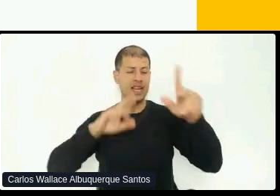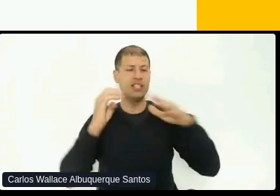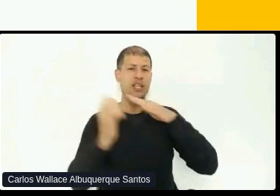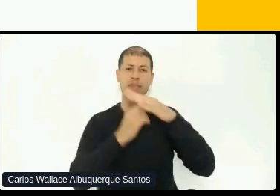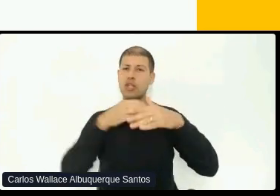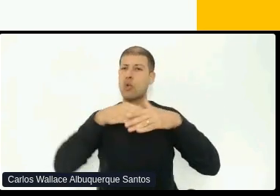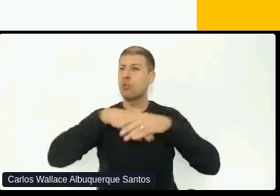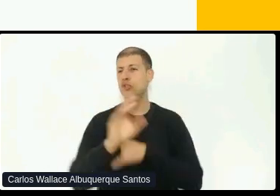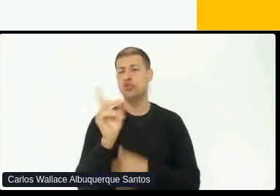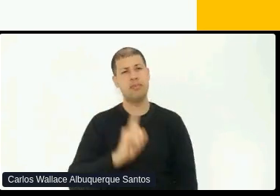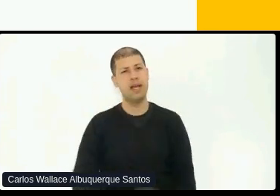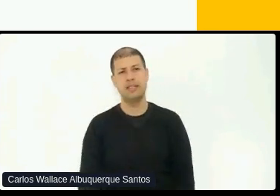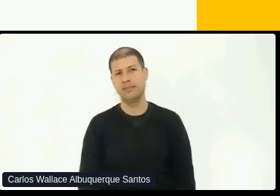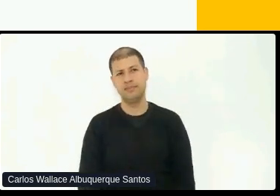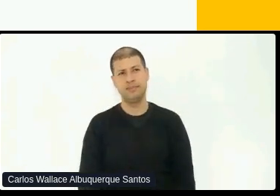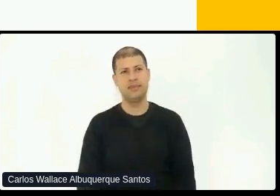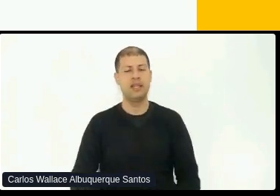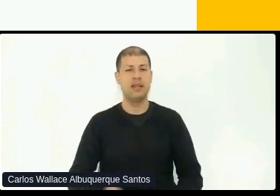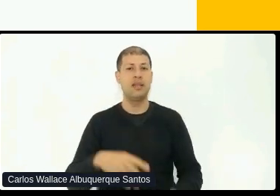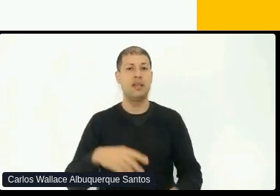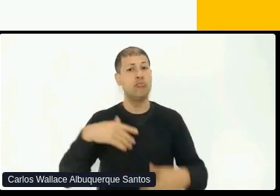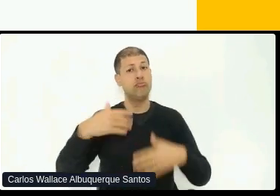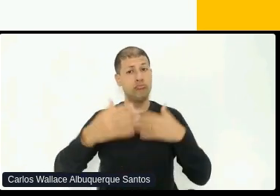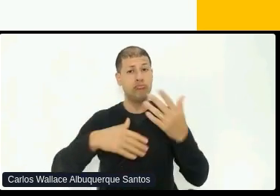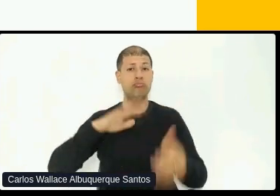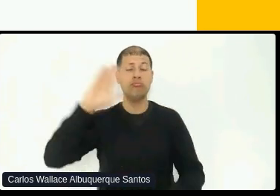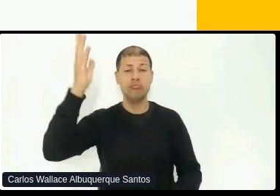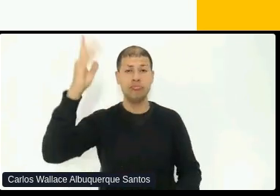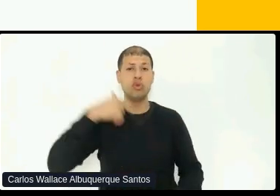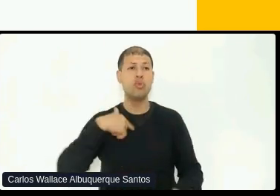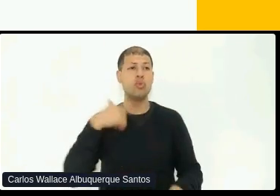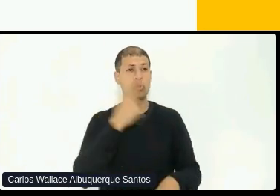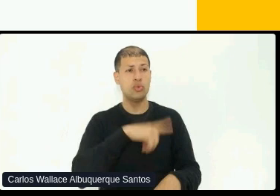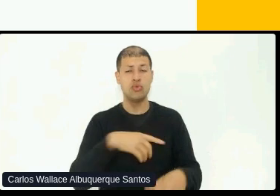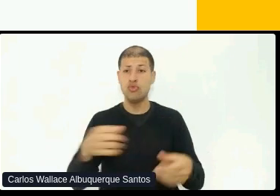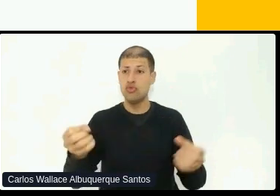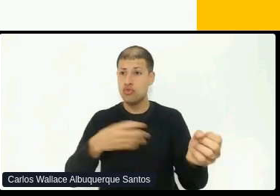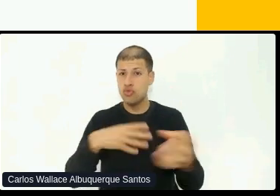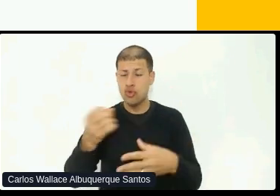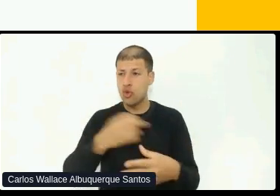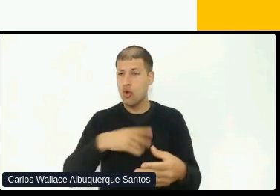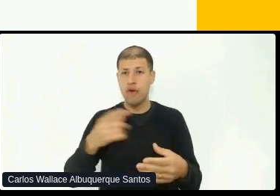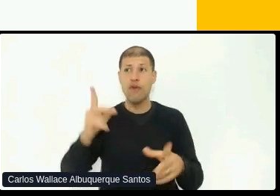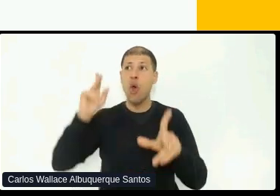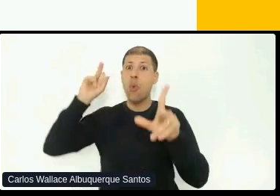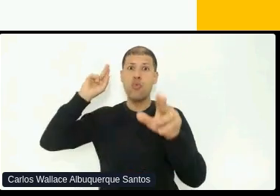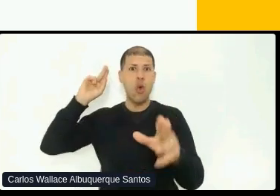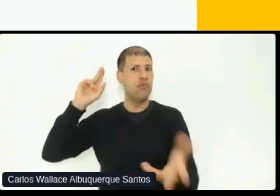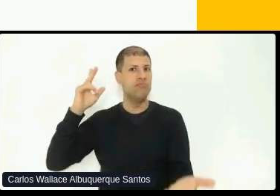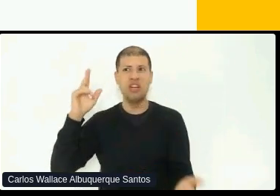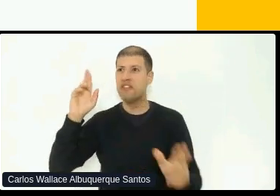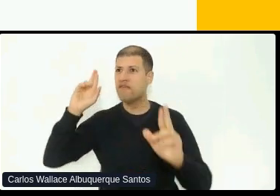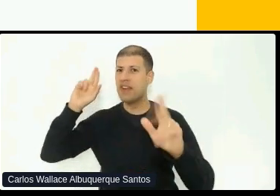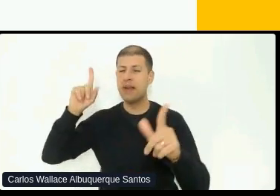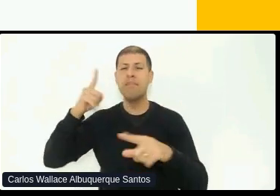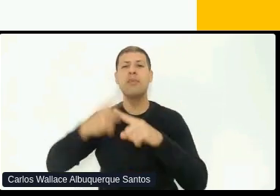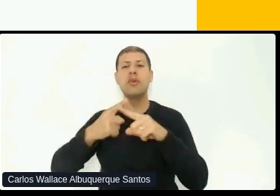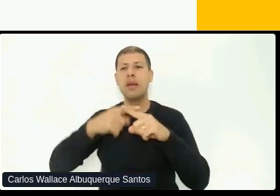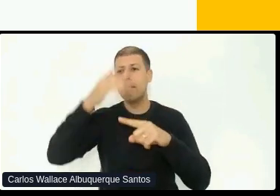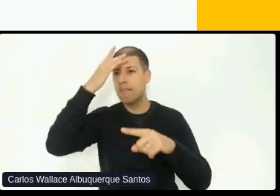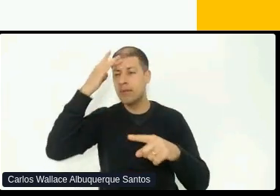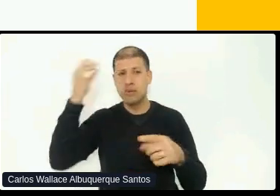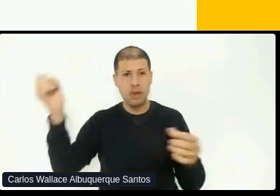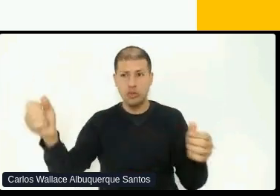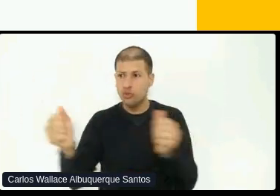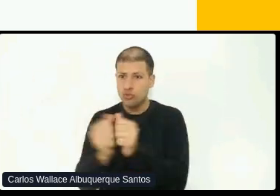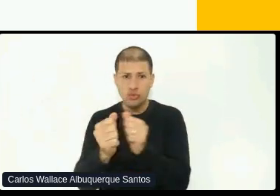acostumada. Consequentemente, eu consigo gerar um nível de inovação que nunca foi gerado antes, porque o público mudou. E as pessoas que estão